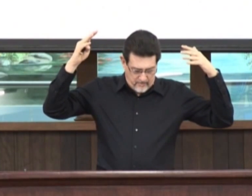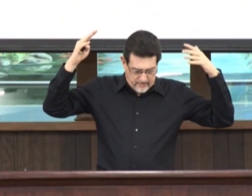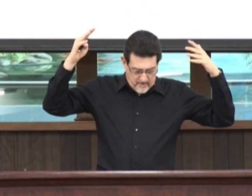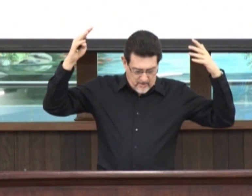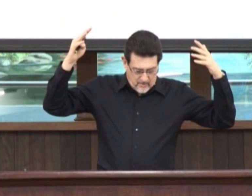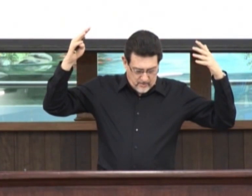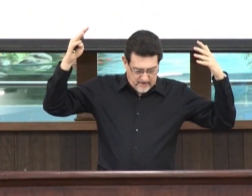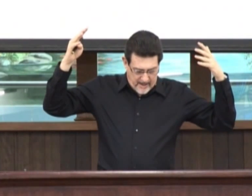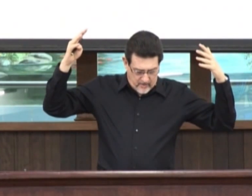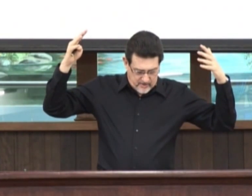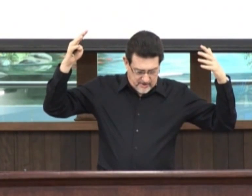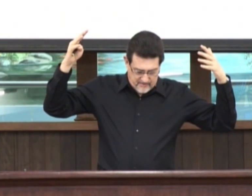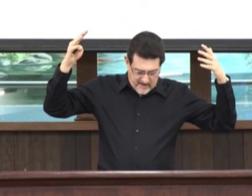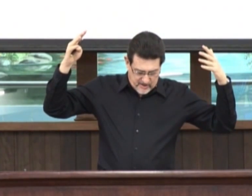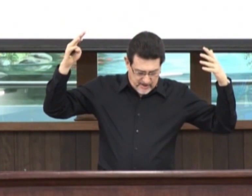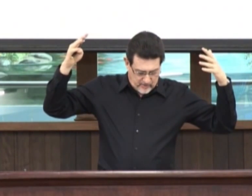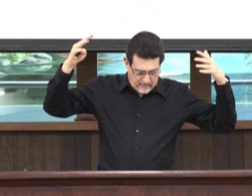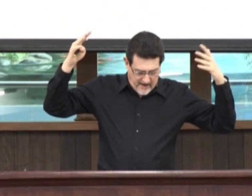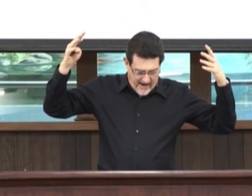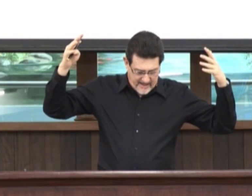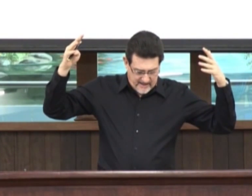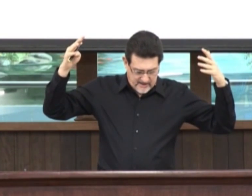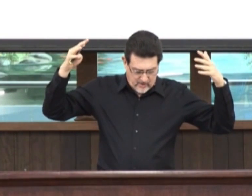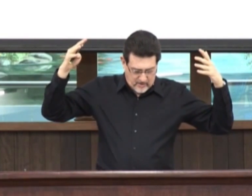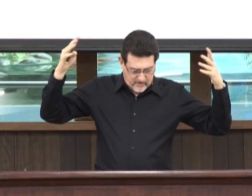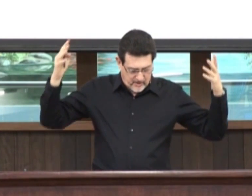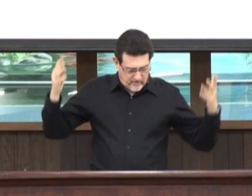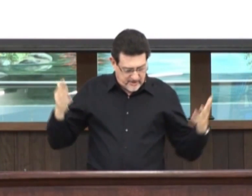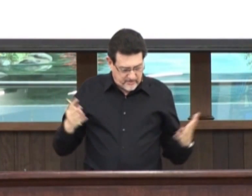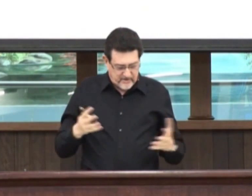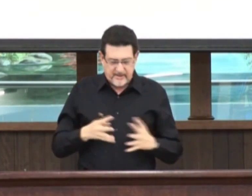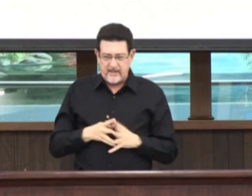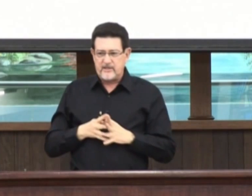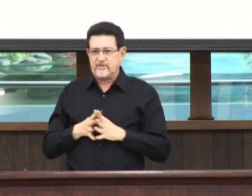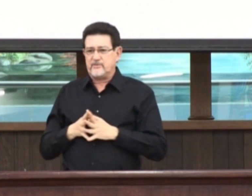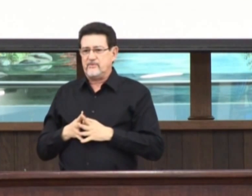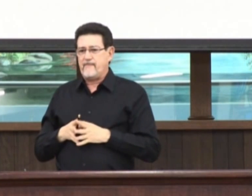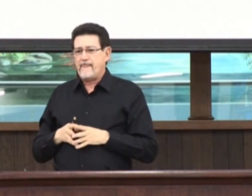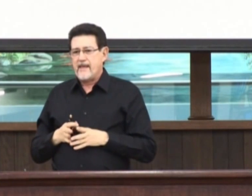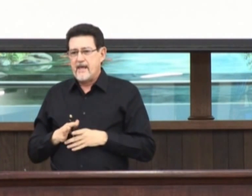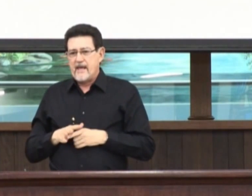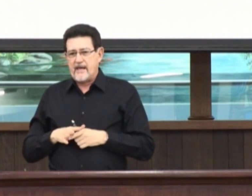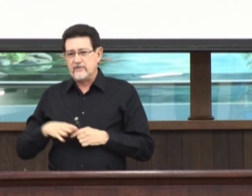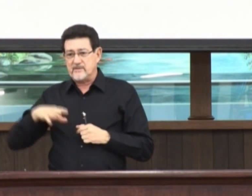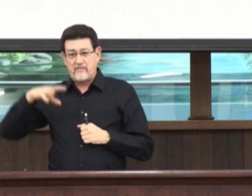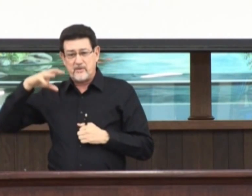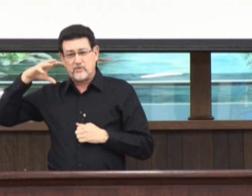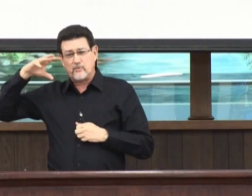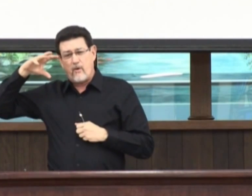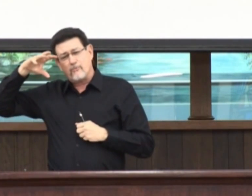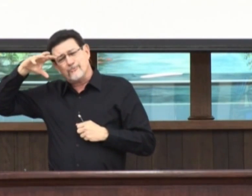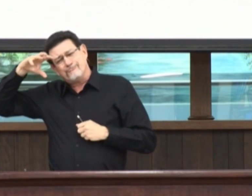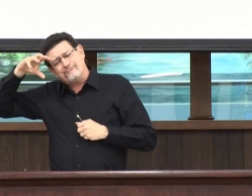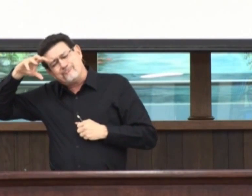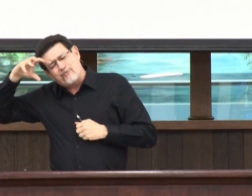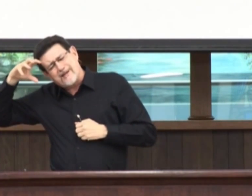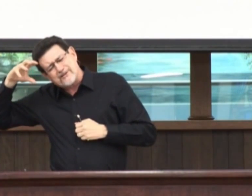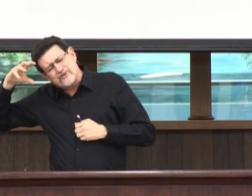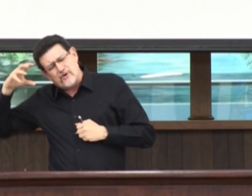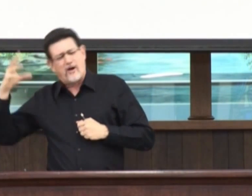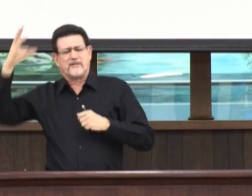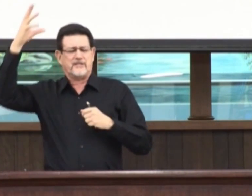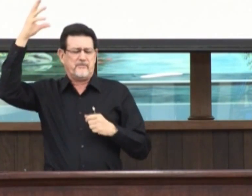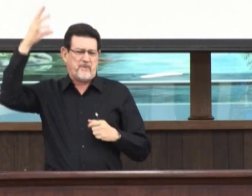ele é o Deus bendito, Pai de nosso Senhor Jesus Cristo. Ele nos abençoou com